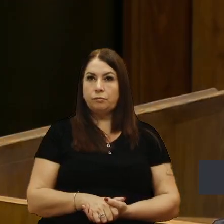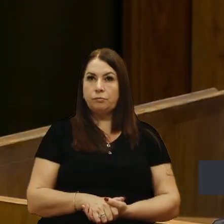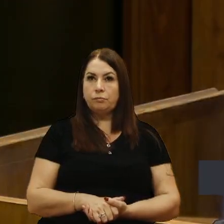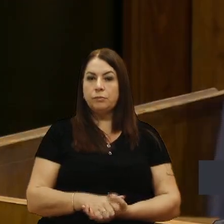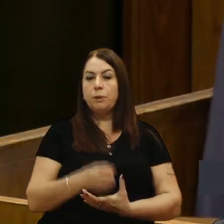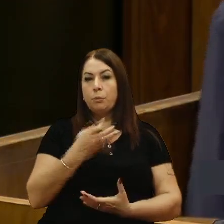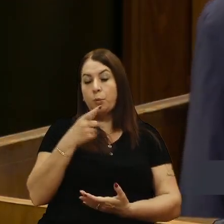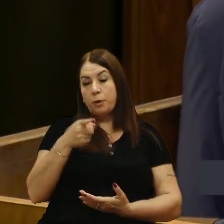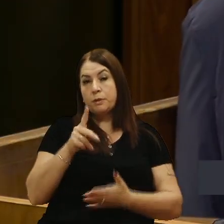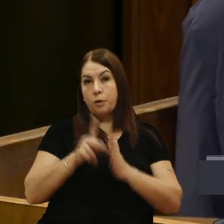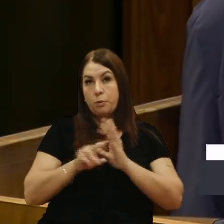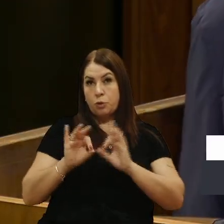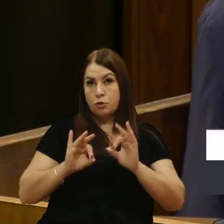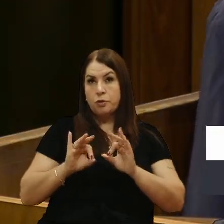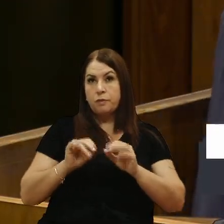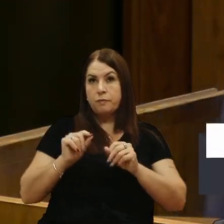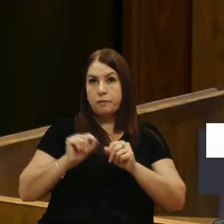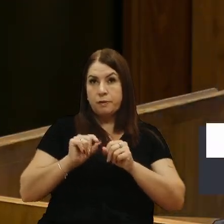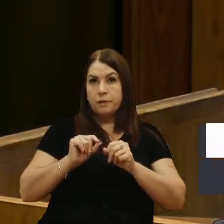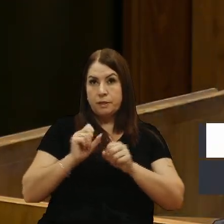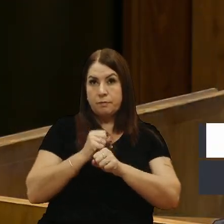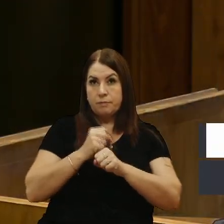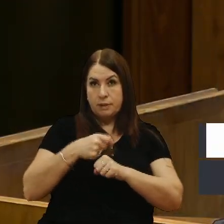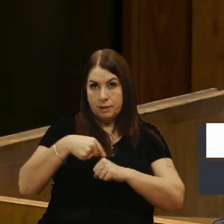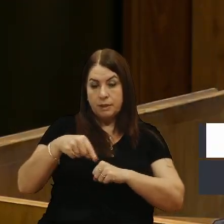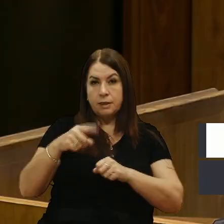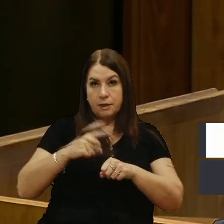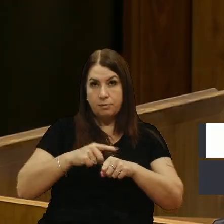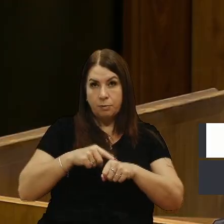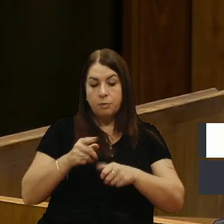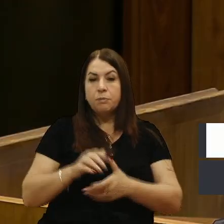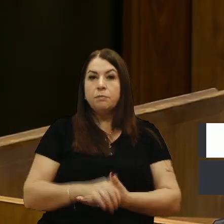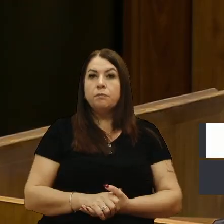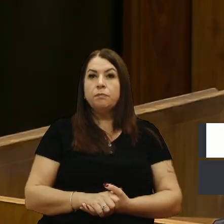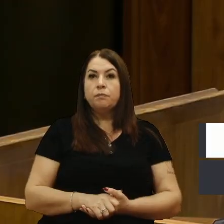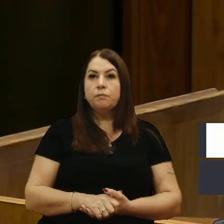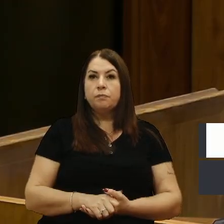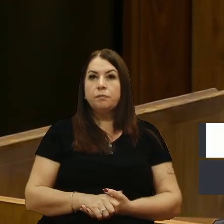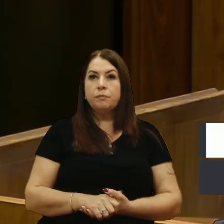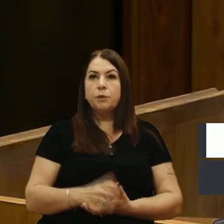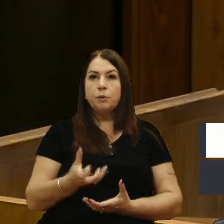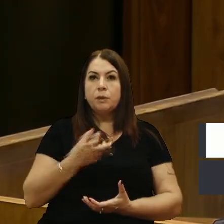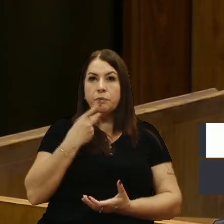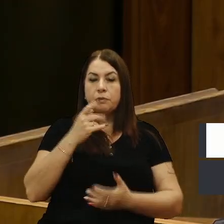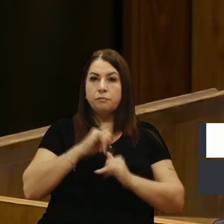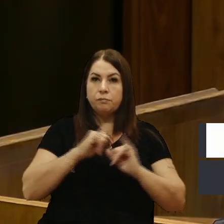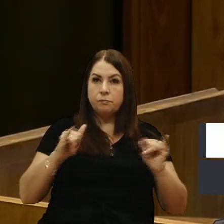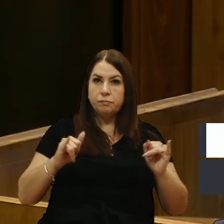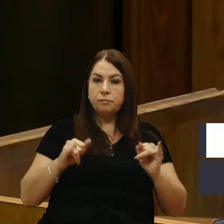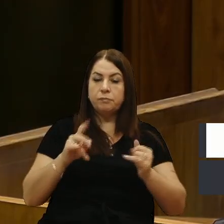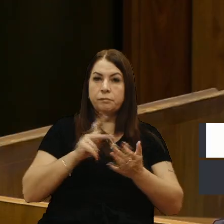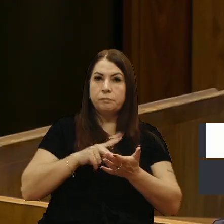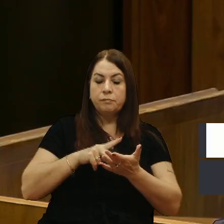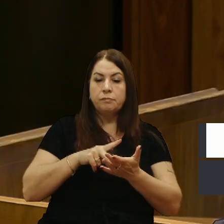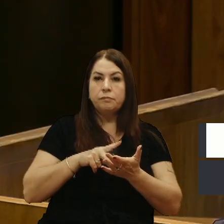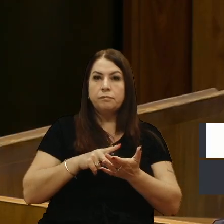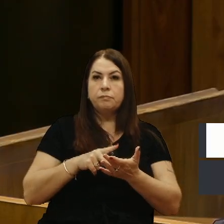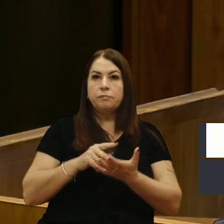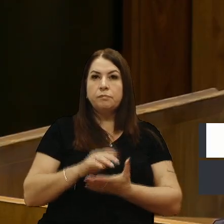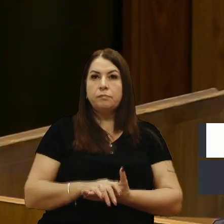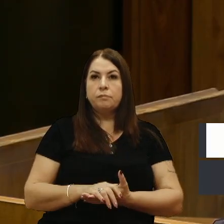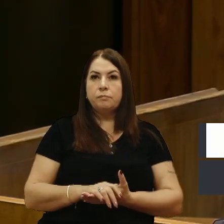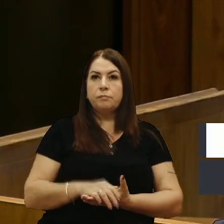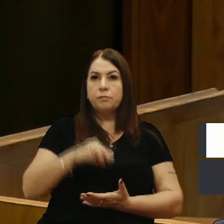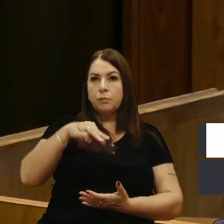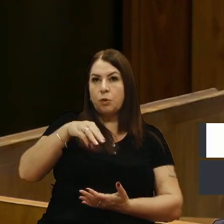Bom, esse é o projeto que vai ser executado. Ele está em execução nesse momento. Eu só queria deixar um recado aqui que, na verdade, o